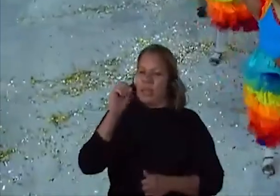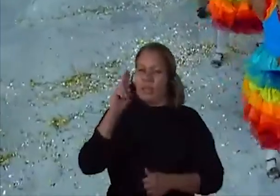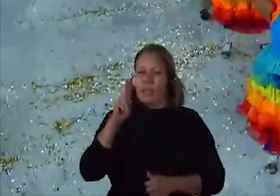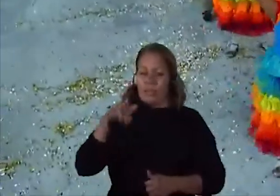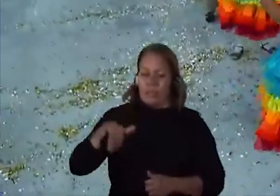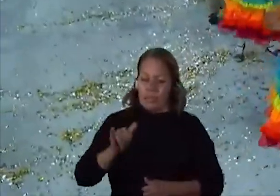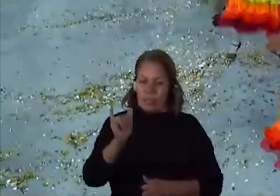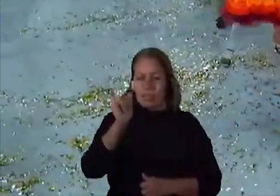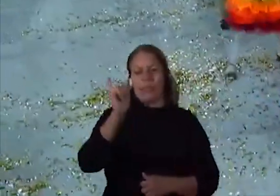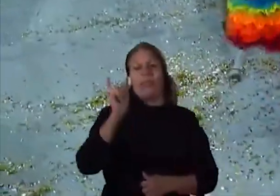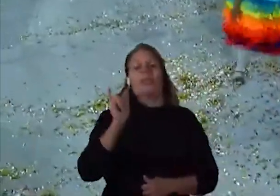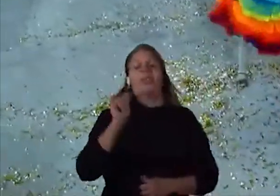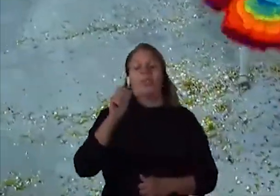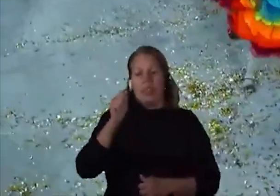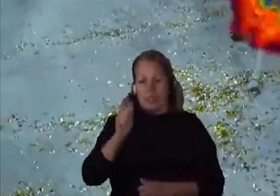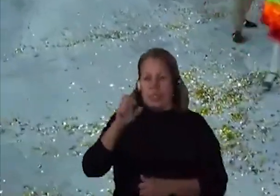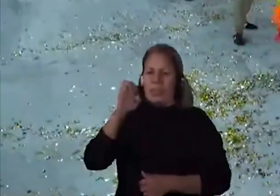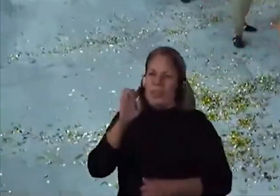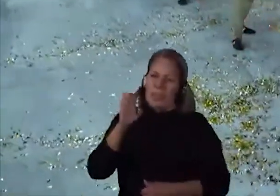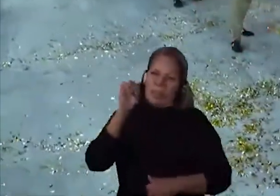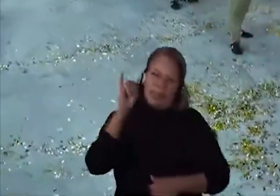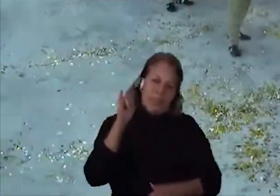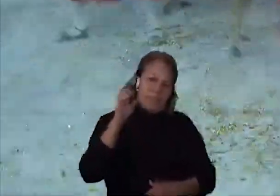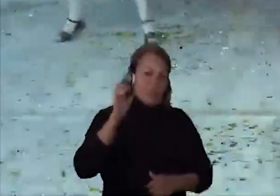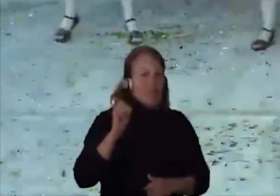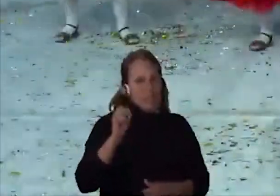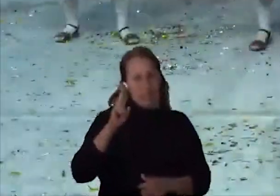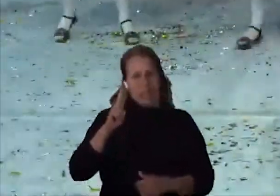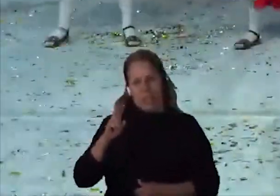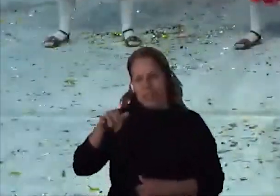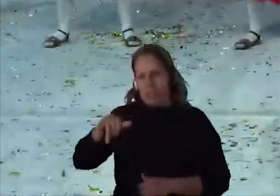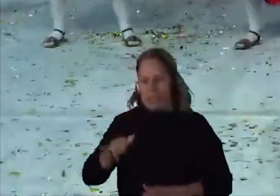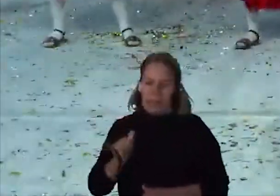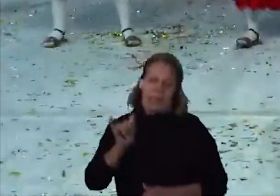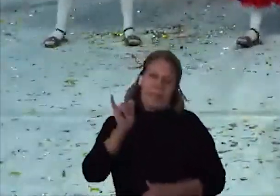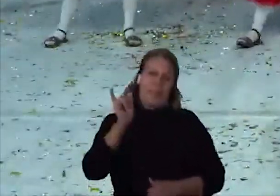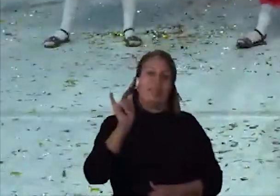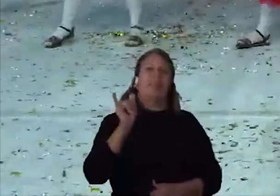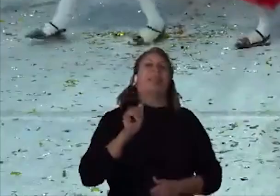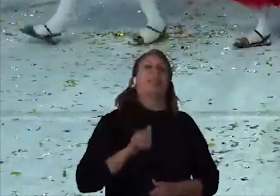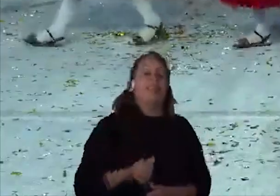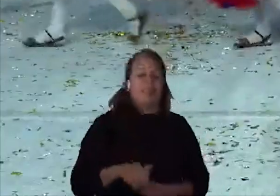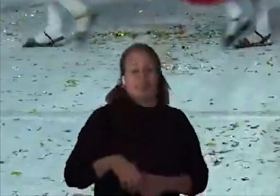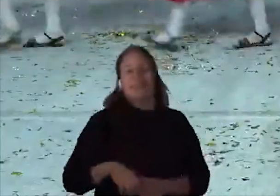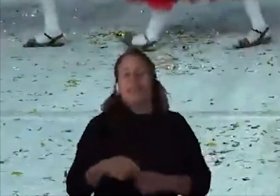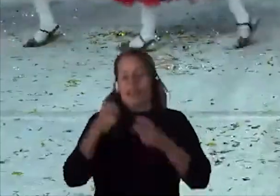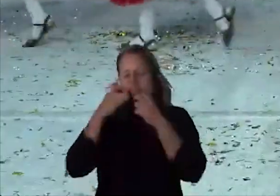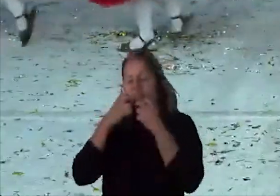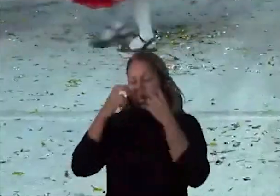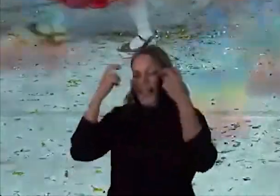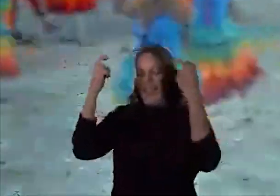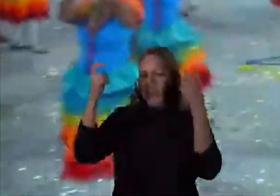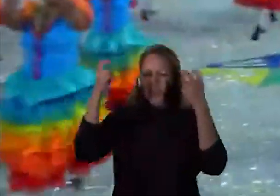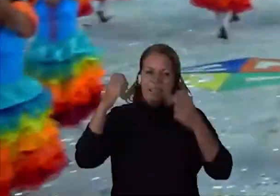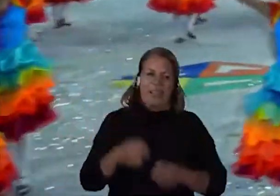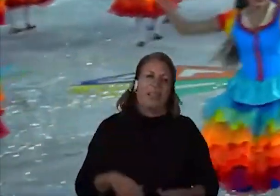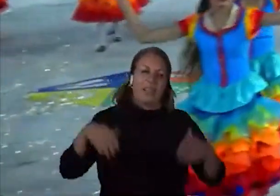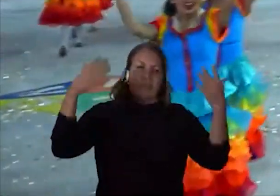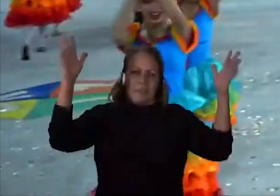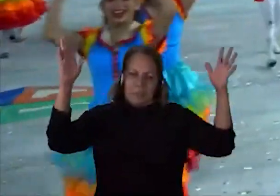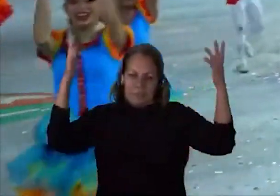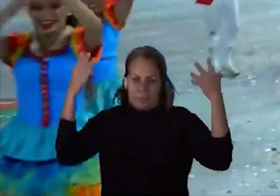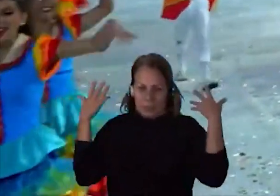dá trabalho! Mulher parceira! Mulher brasileira! Vice-campeã do Grupo de